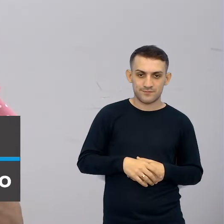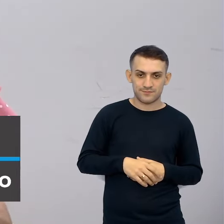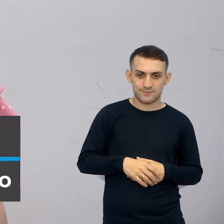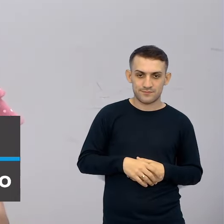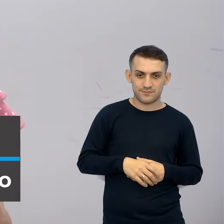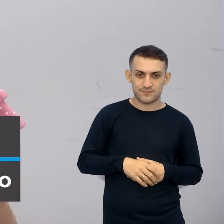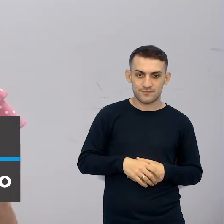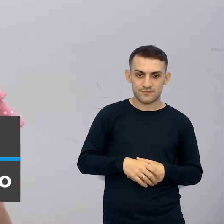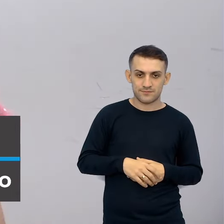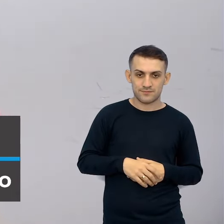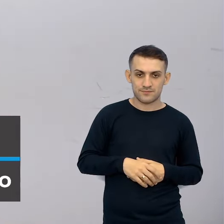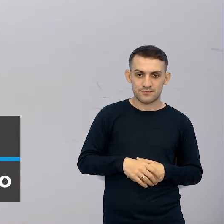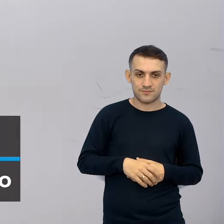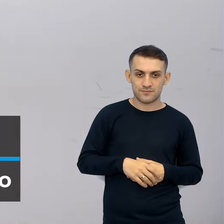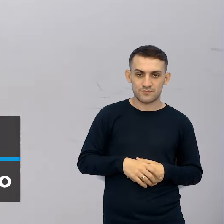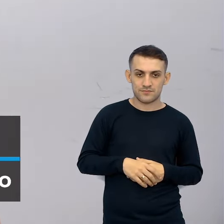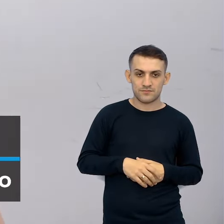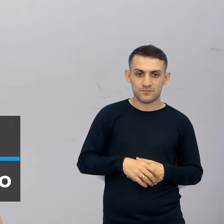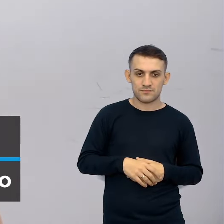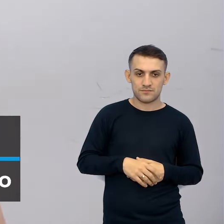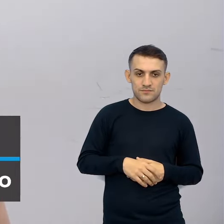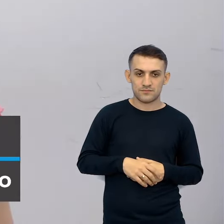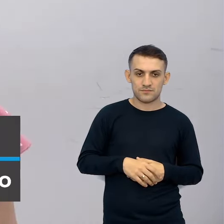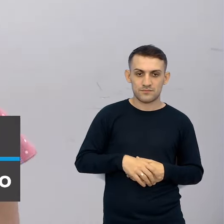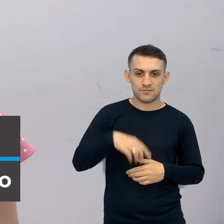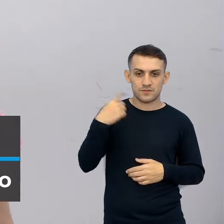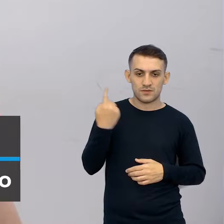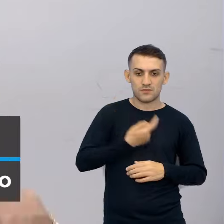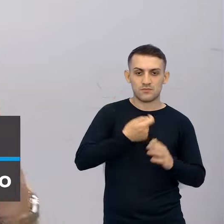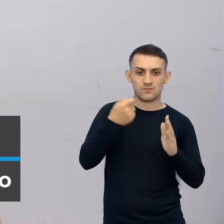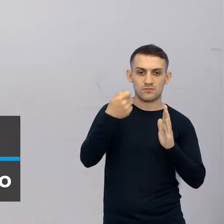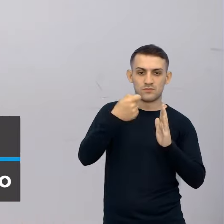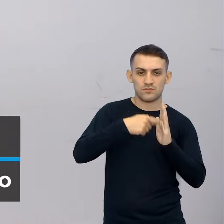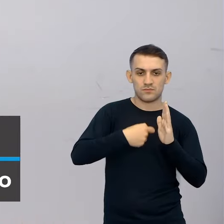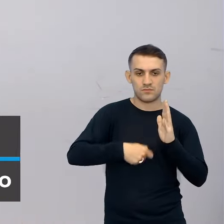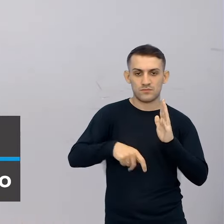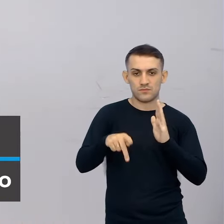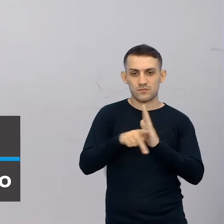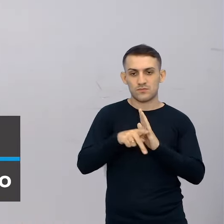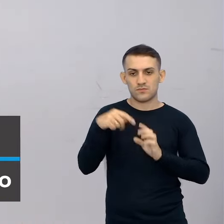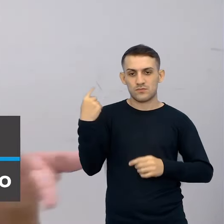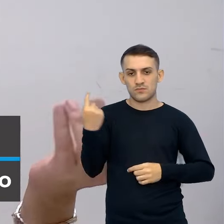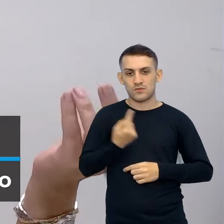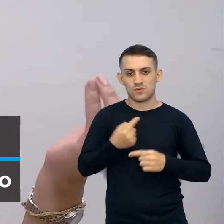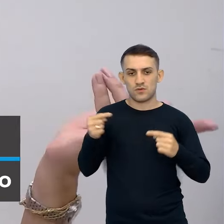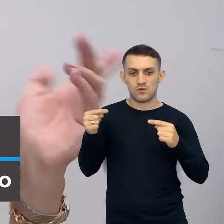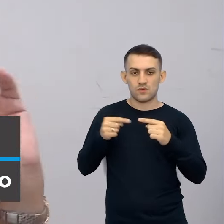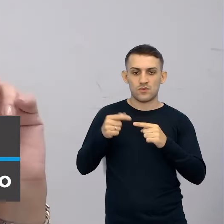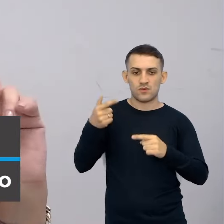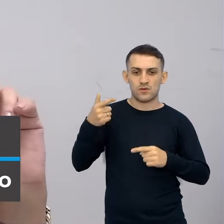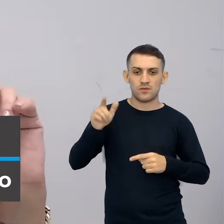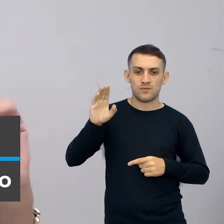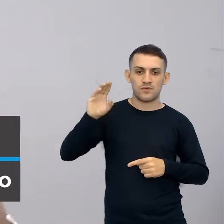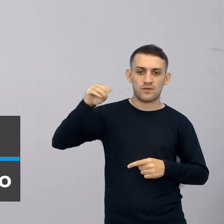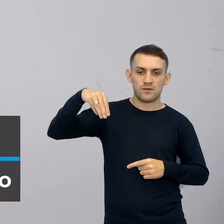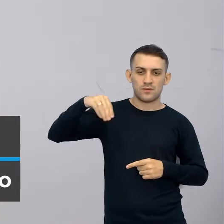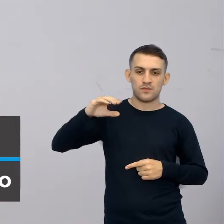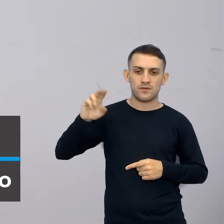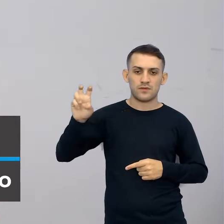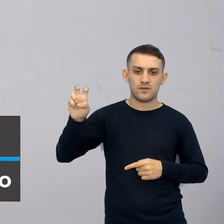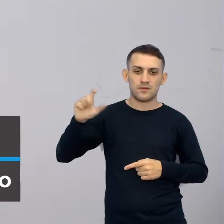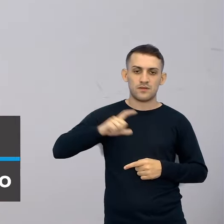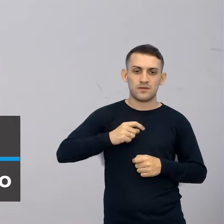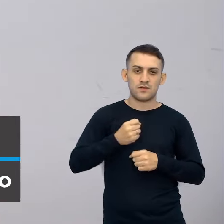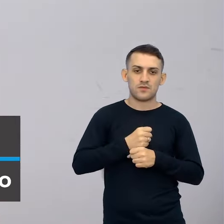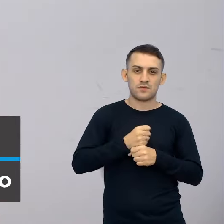olhada, né, uma revisitação no que nós escrevemos e com a BNCC, então a gente está bem alinhada. A BNCC foi agora, que eu até marquei aqui a data, 17